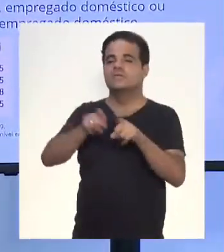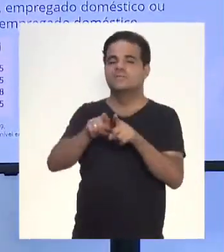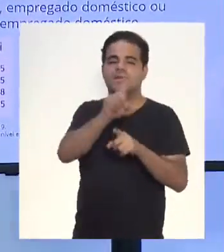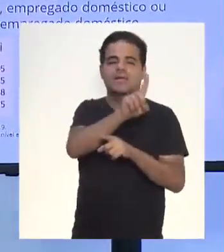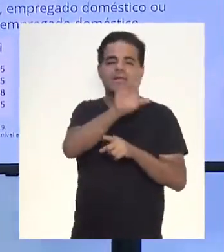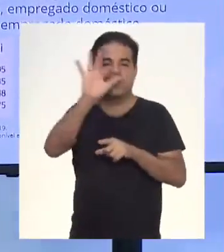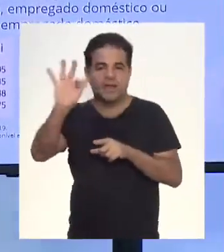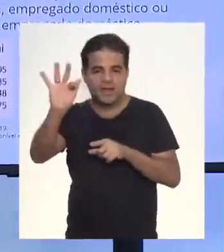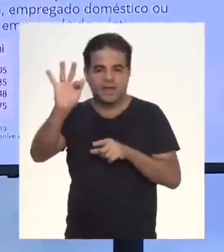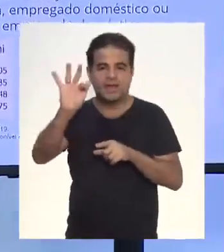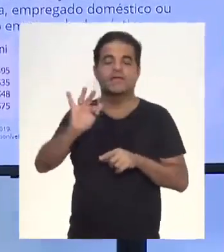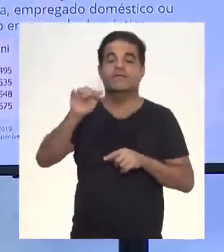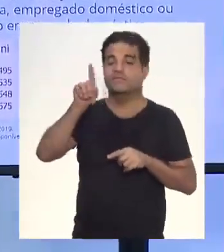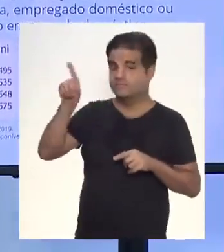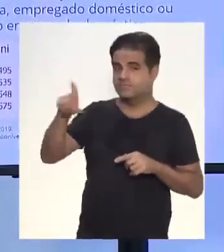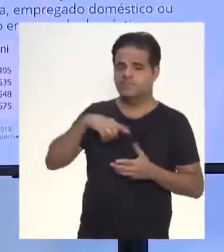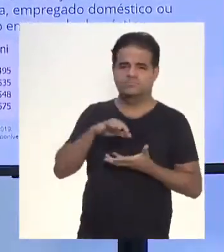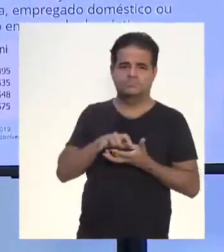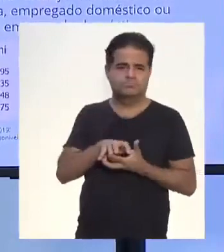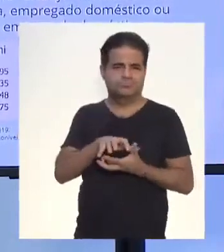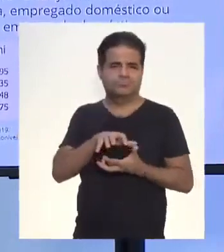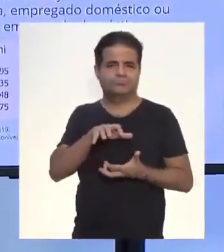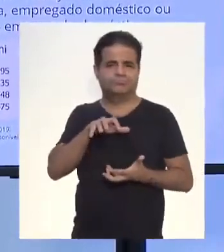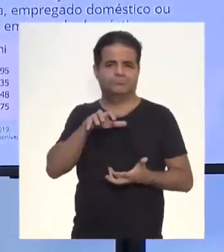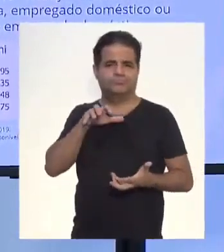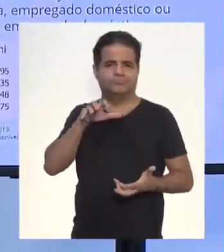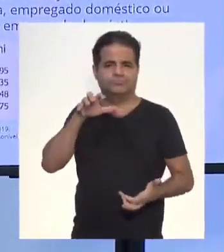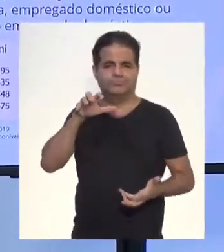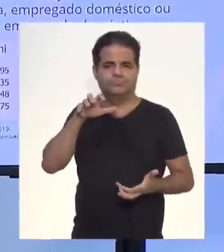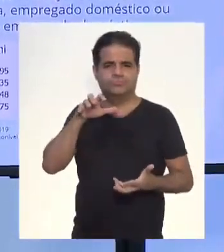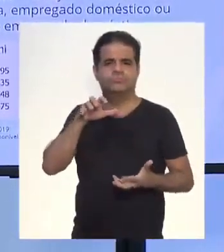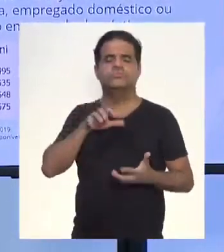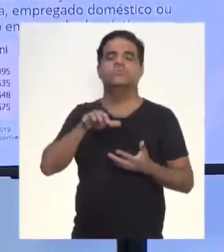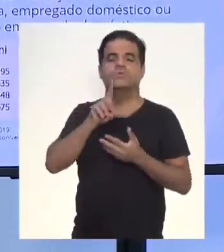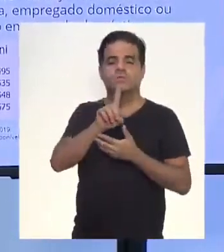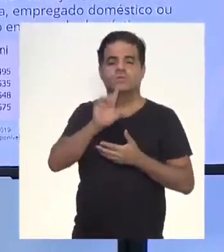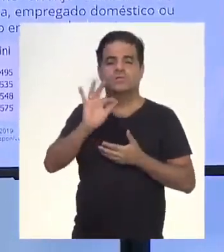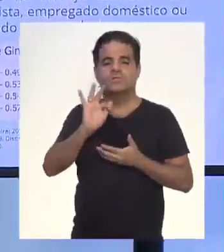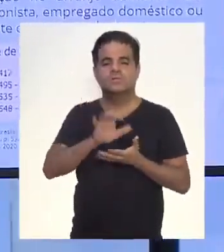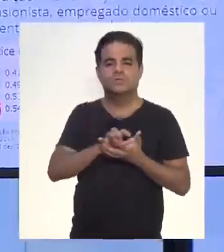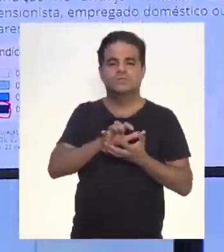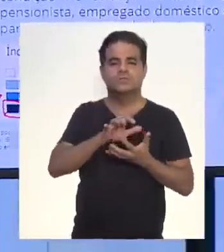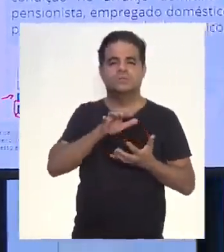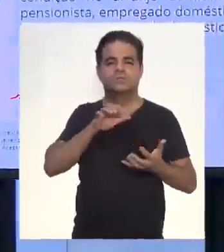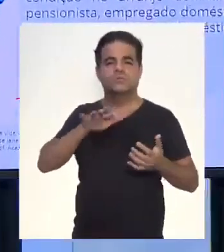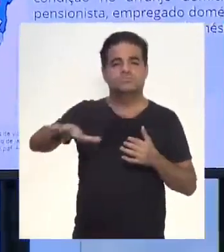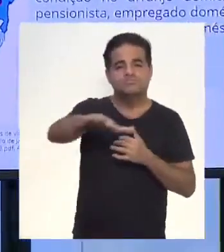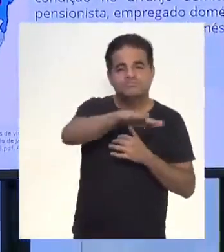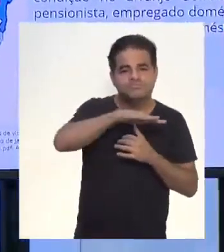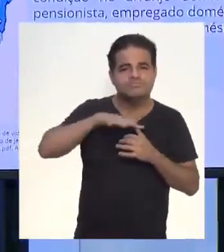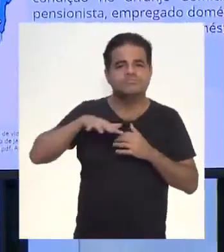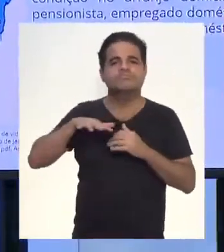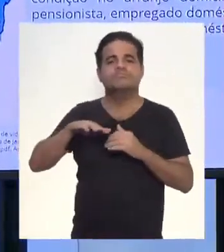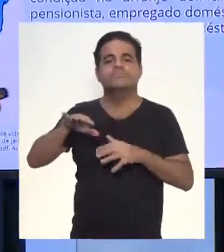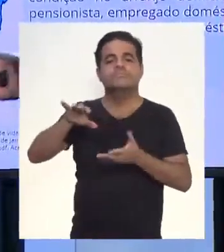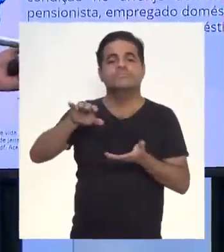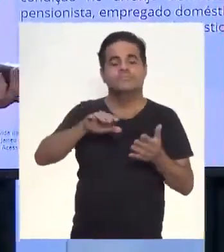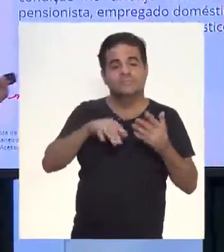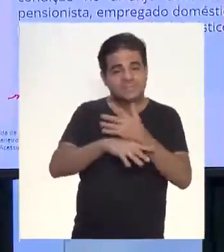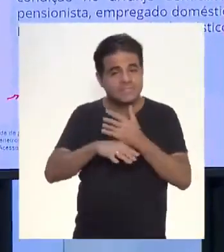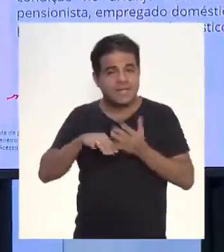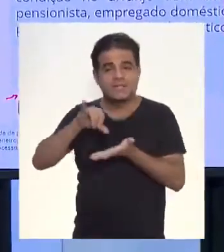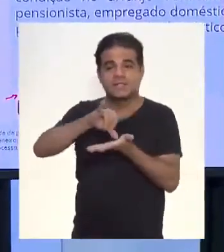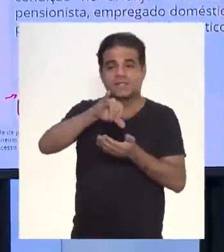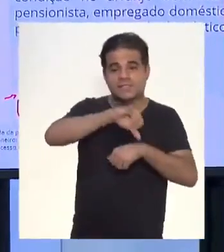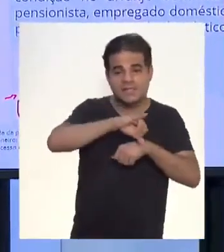Distrito Federal, onde a gente tem um acúmulo ali, principalmente no Distrito Federal, mas a gente tem em volta as cidades satélites, que nem sempre